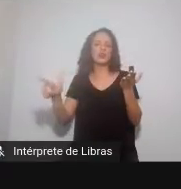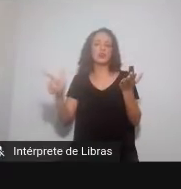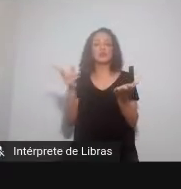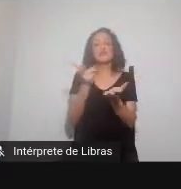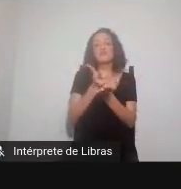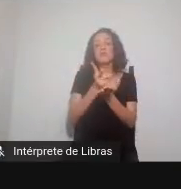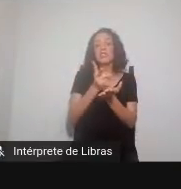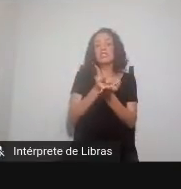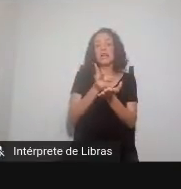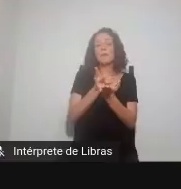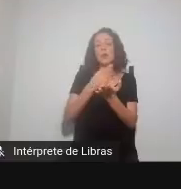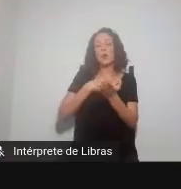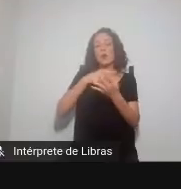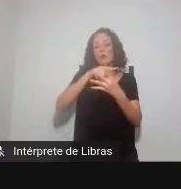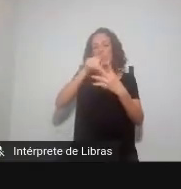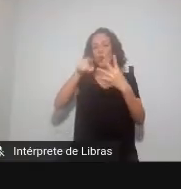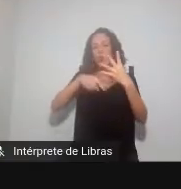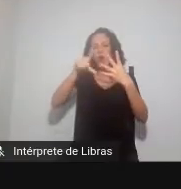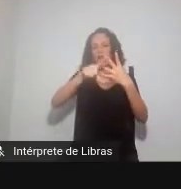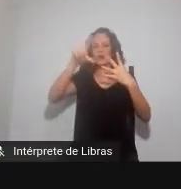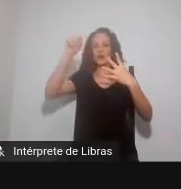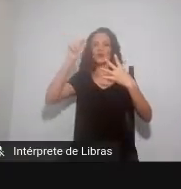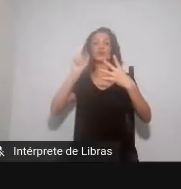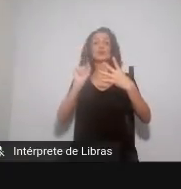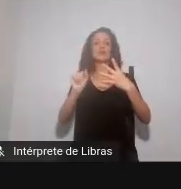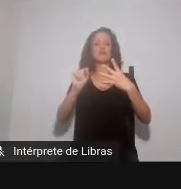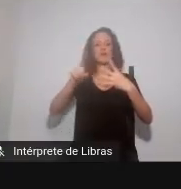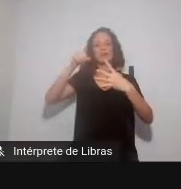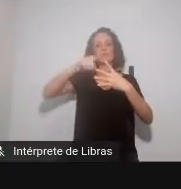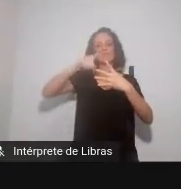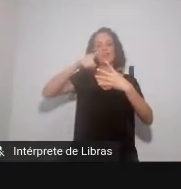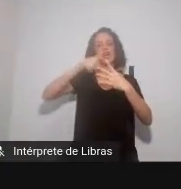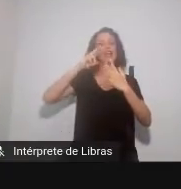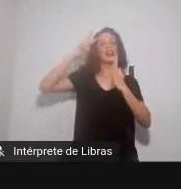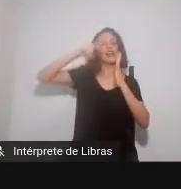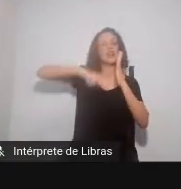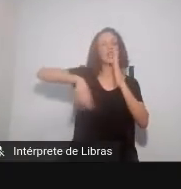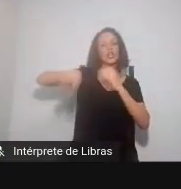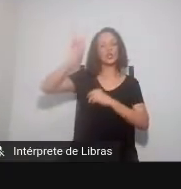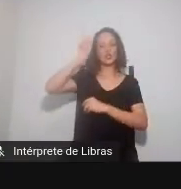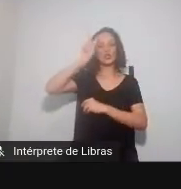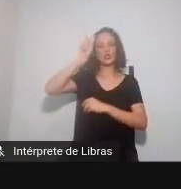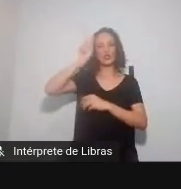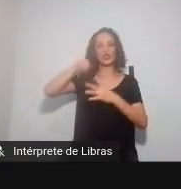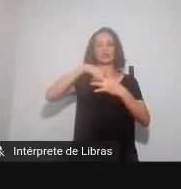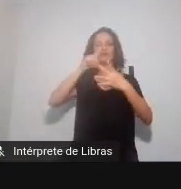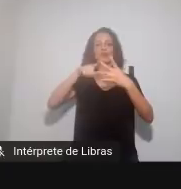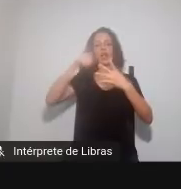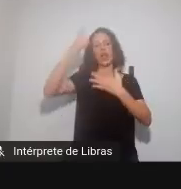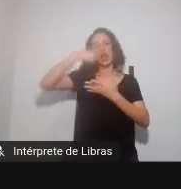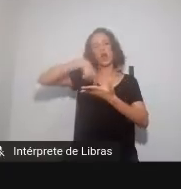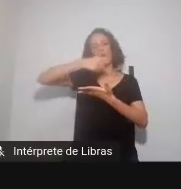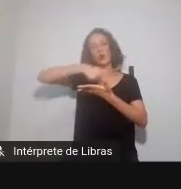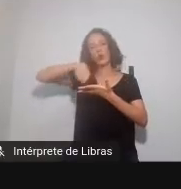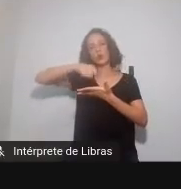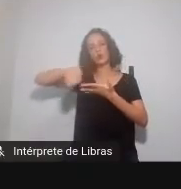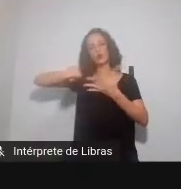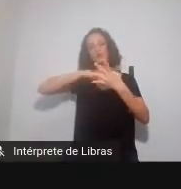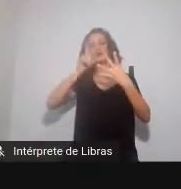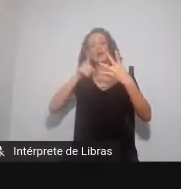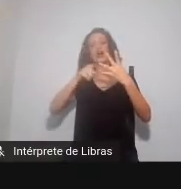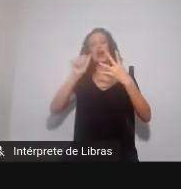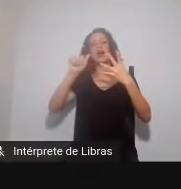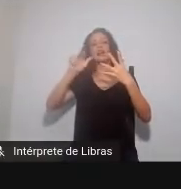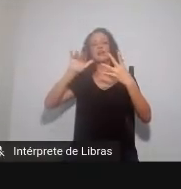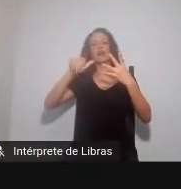escolhi 4. Leitura de história, um autor, 3 histórias, animações de versões de